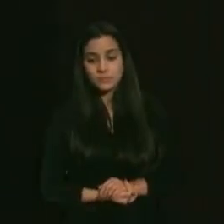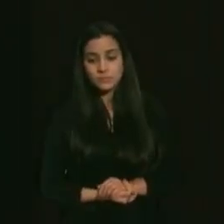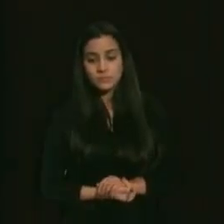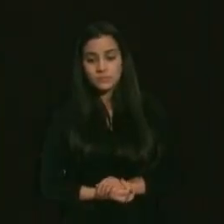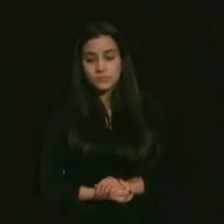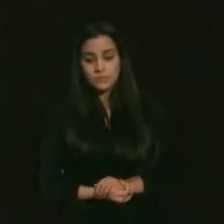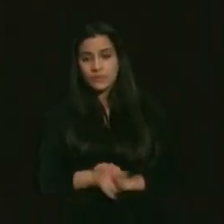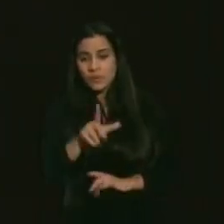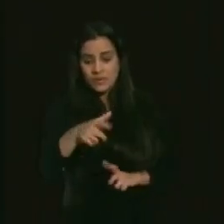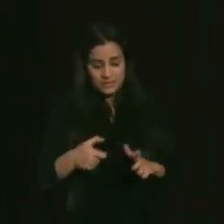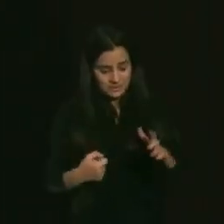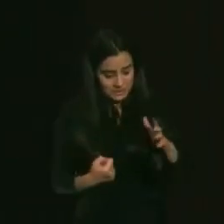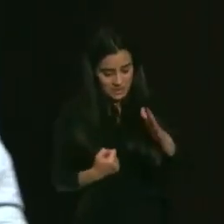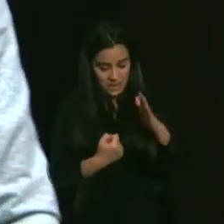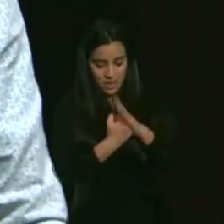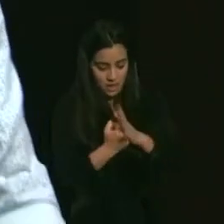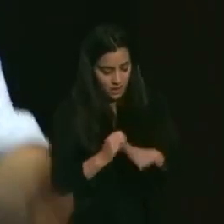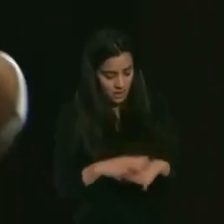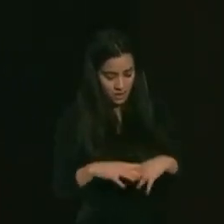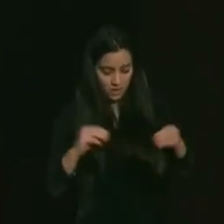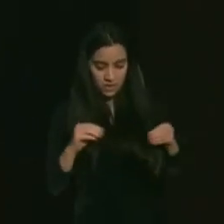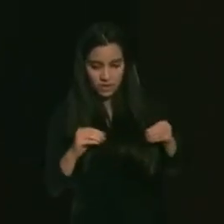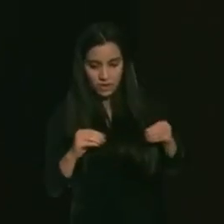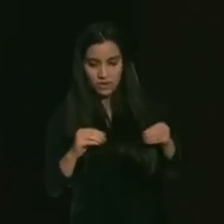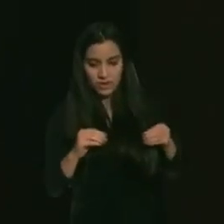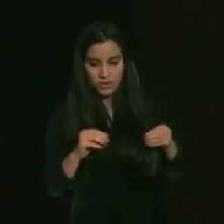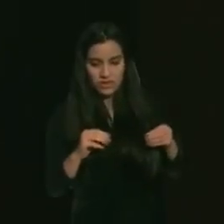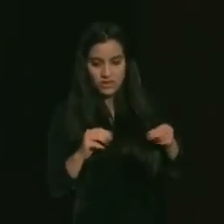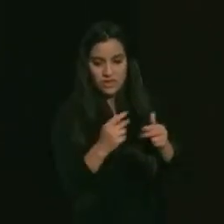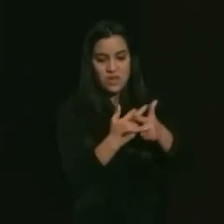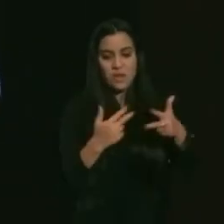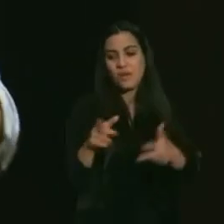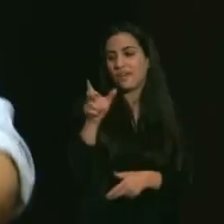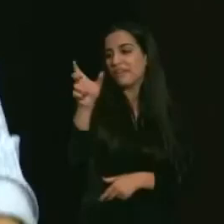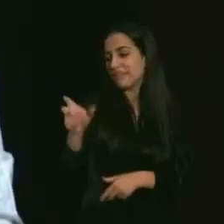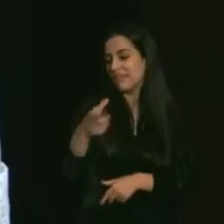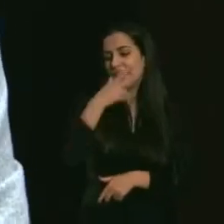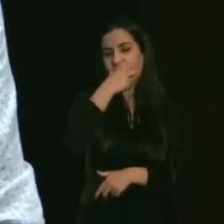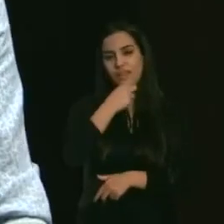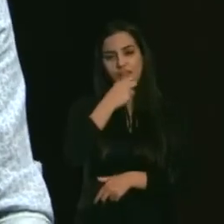ela não será saciada com as vozes de homens.